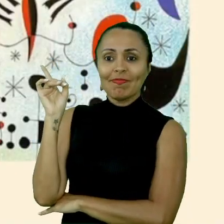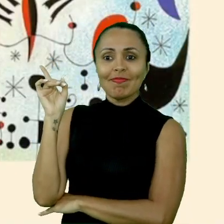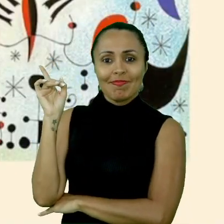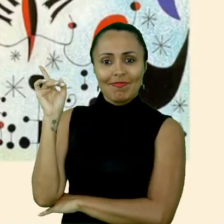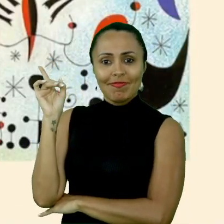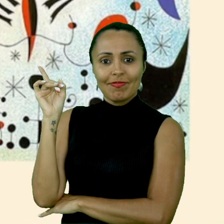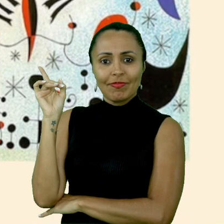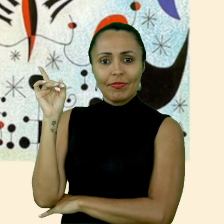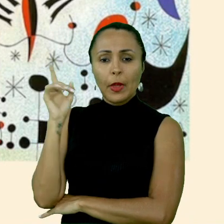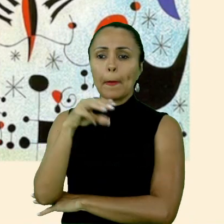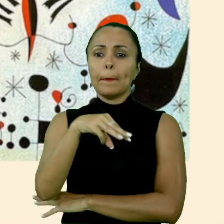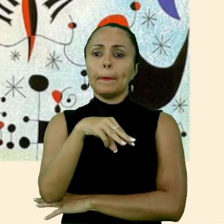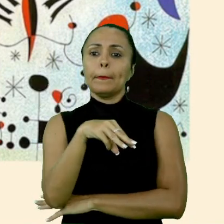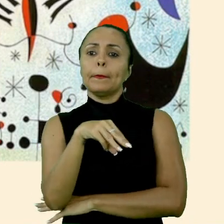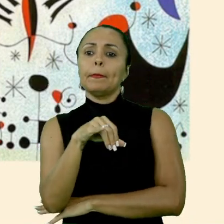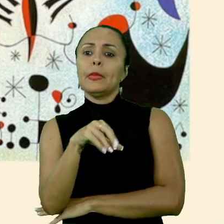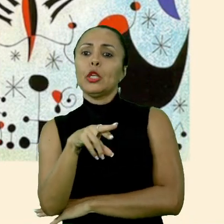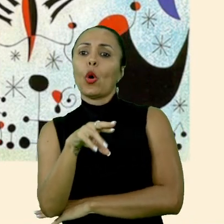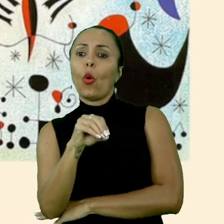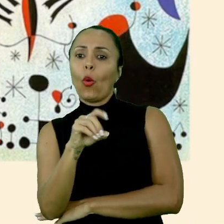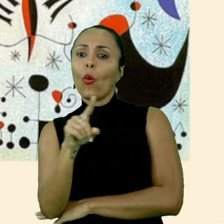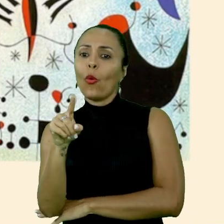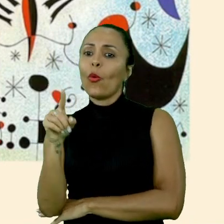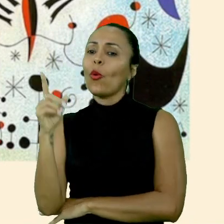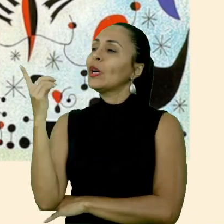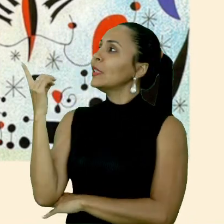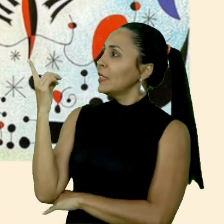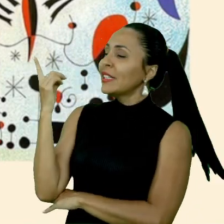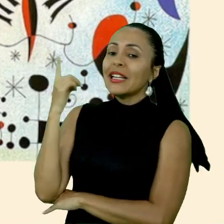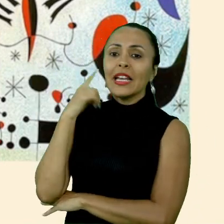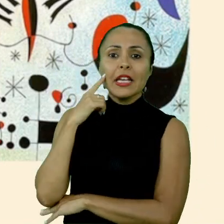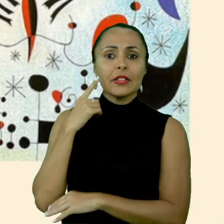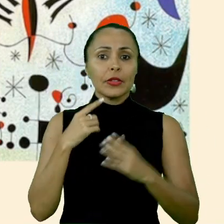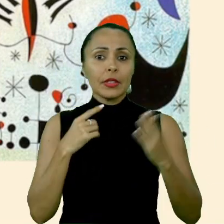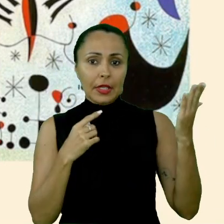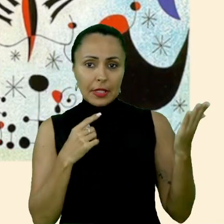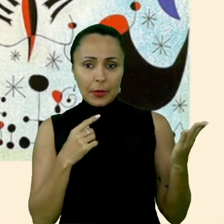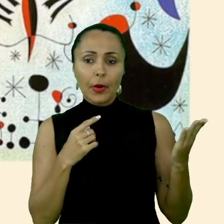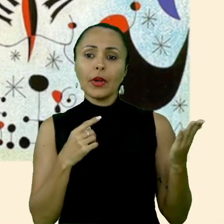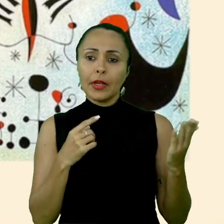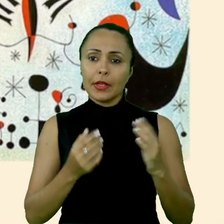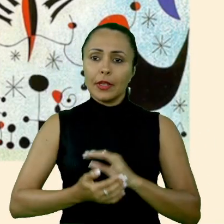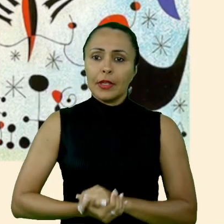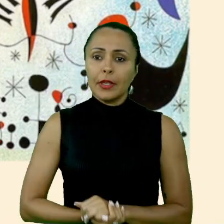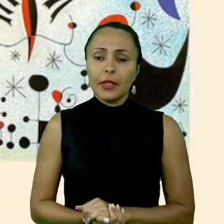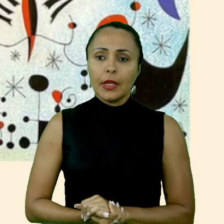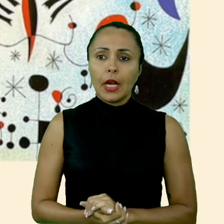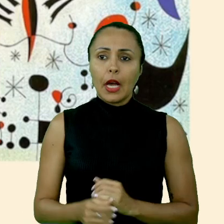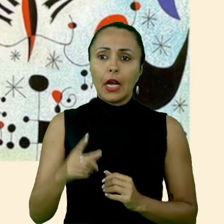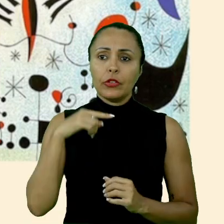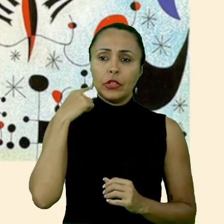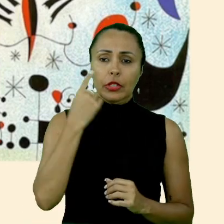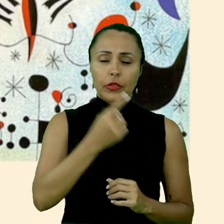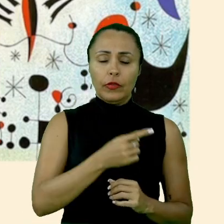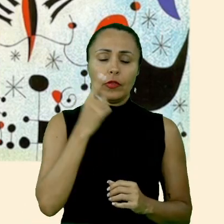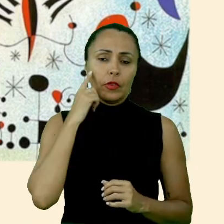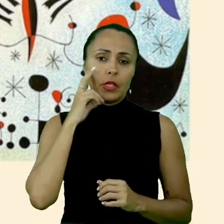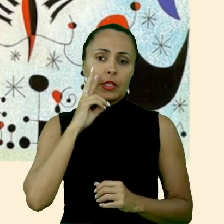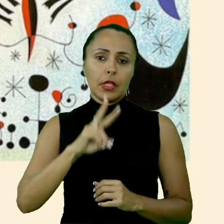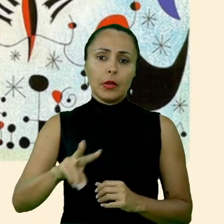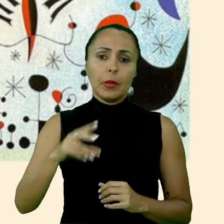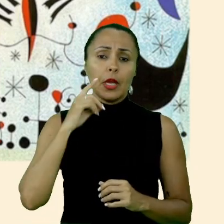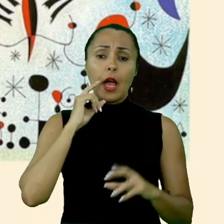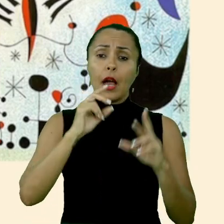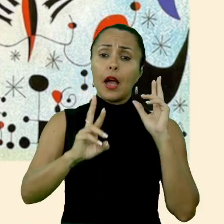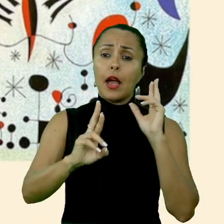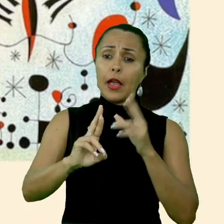referenciou Miró. É uma coisa bem de cara, você vê, inclusive o nome desse brinco é Brinco Miró, você vê logo a